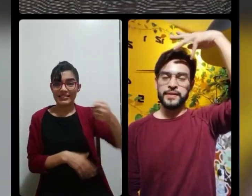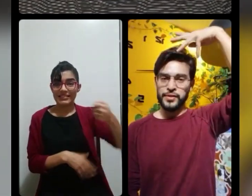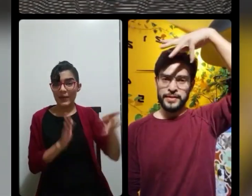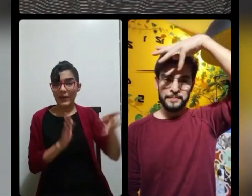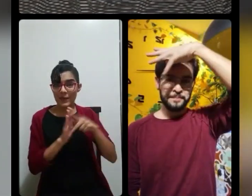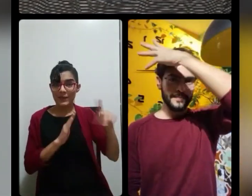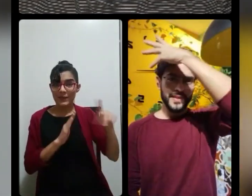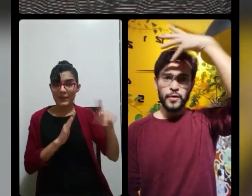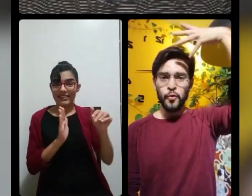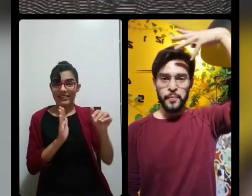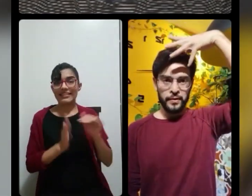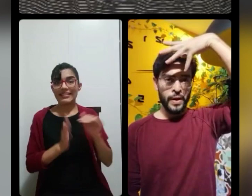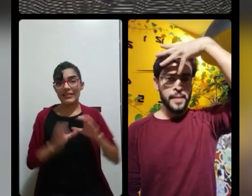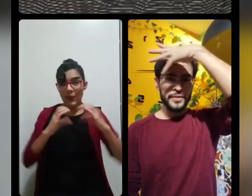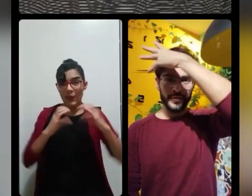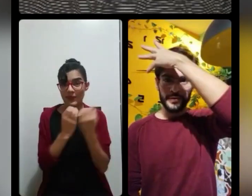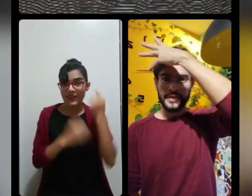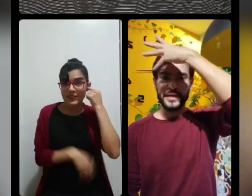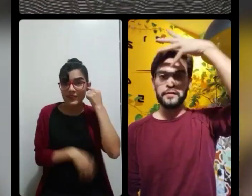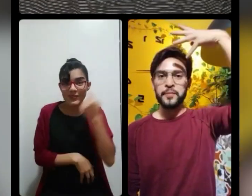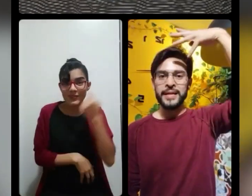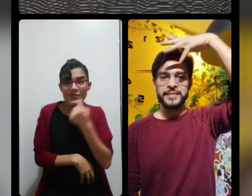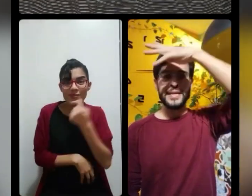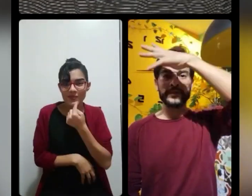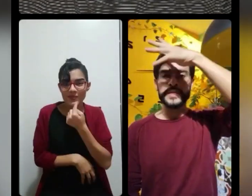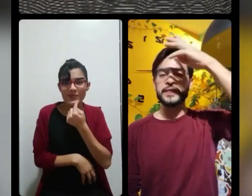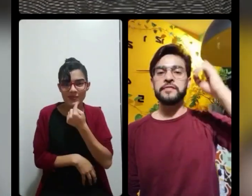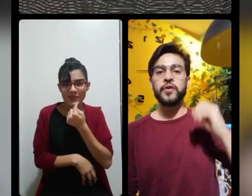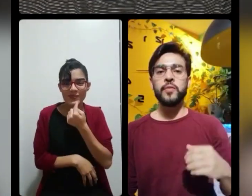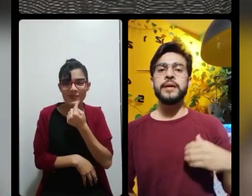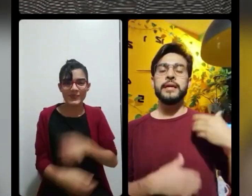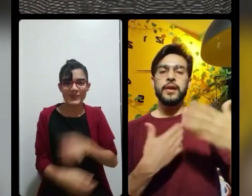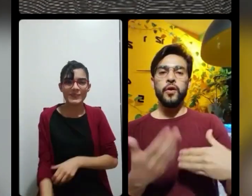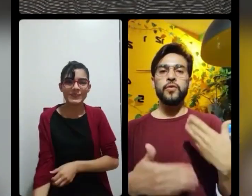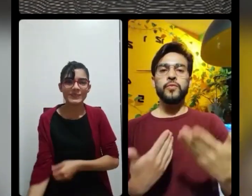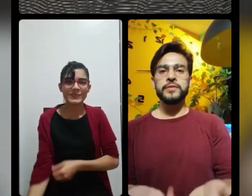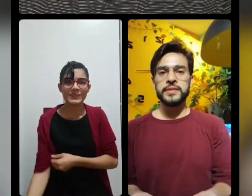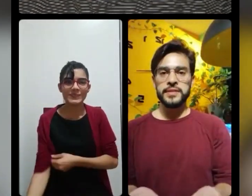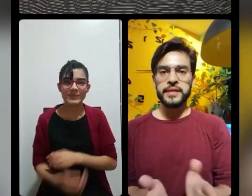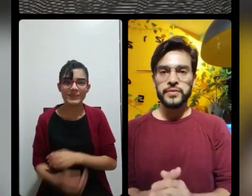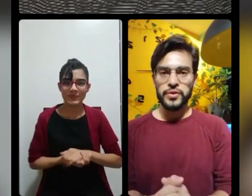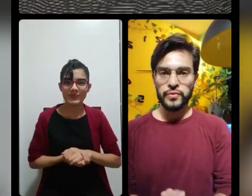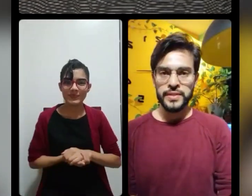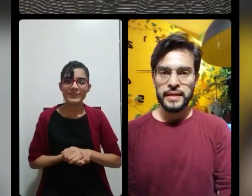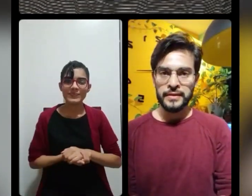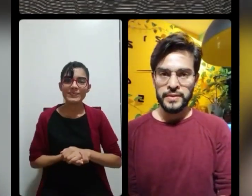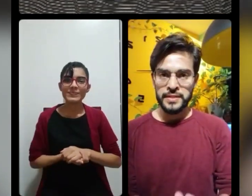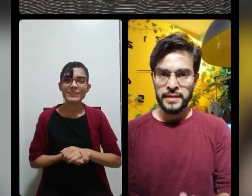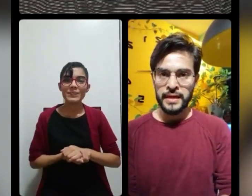pela minha franja ou pelo hábito que eu tenho, fui batizado dessa forma logo quando iniciei os estudos da língua de